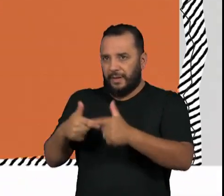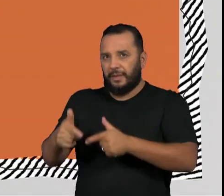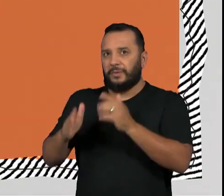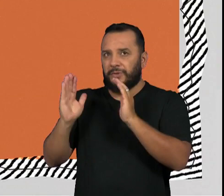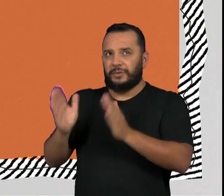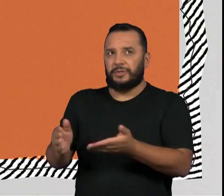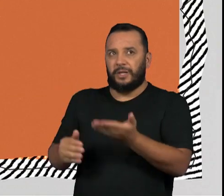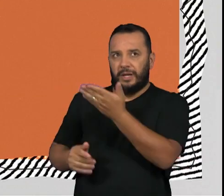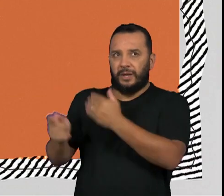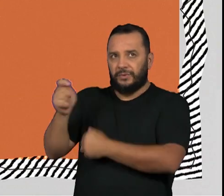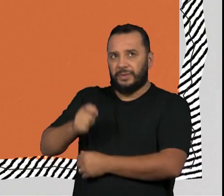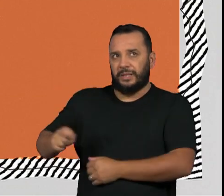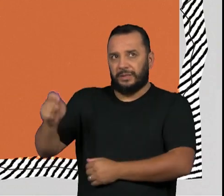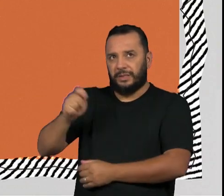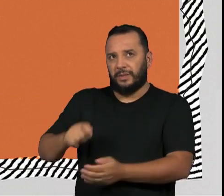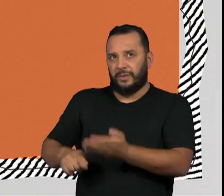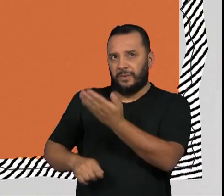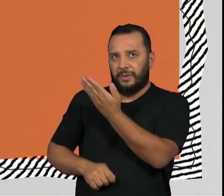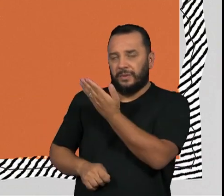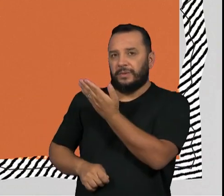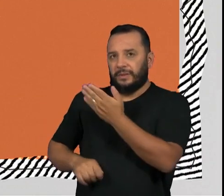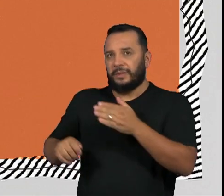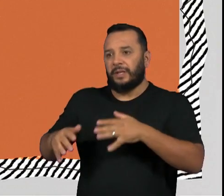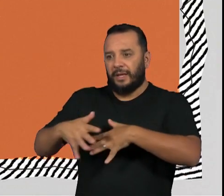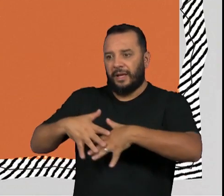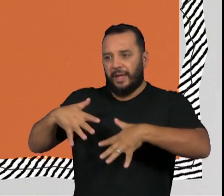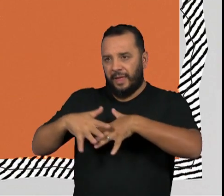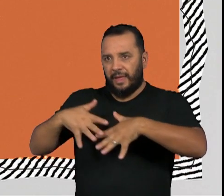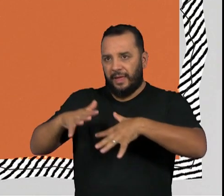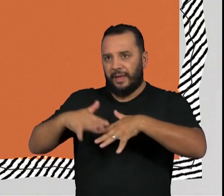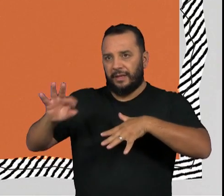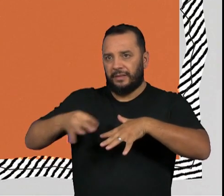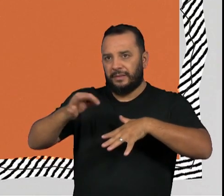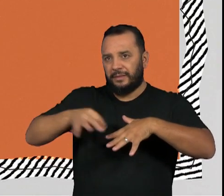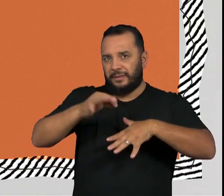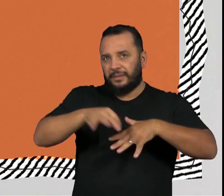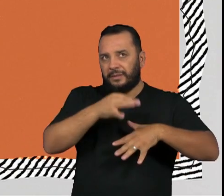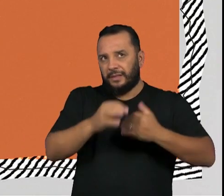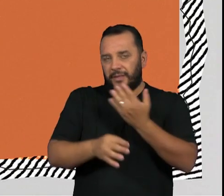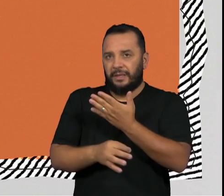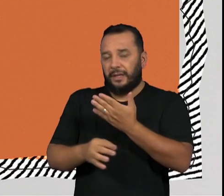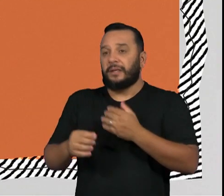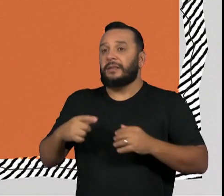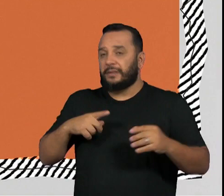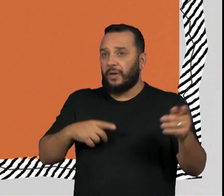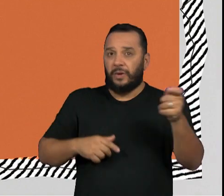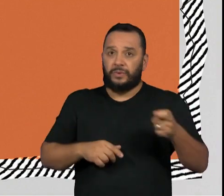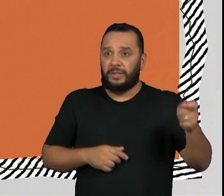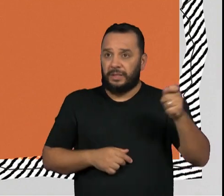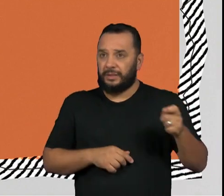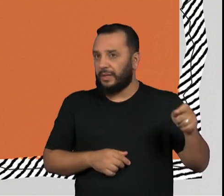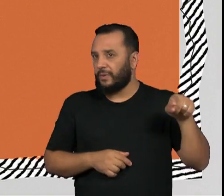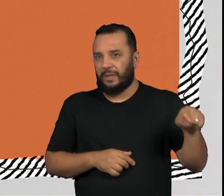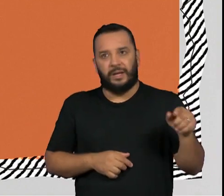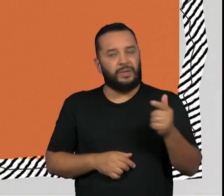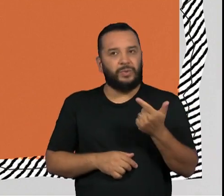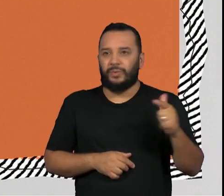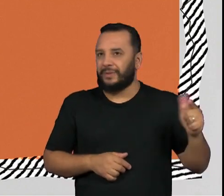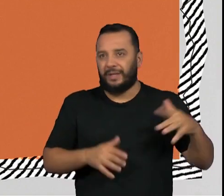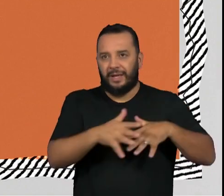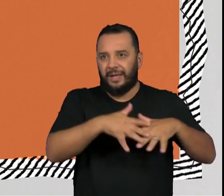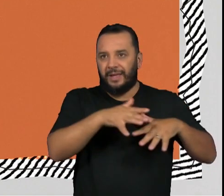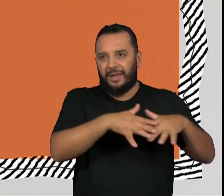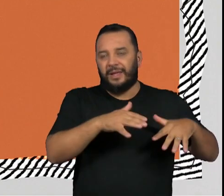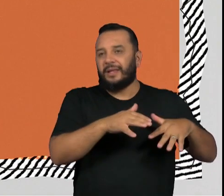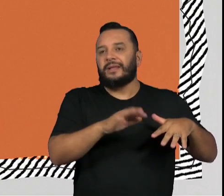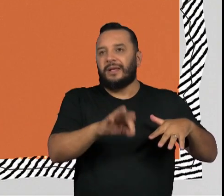Maré, um grande privilégio. Pude encontrar, infelizmente, uma associação de rendeiras sem rendeiras, uma associação sem